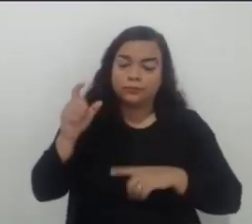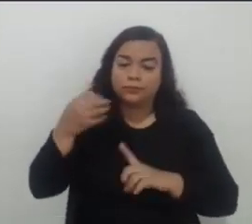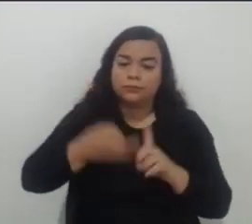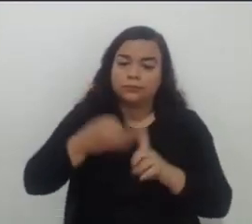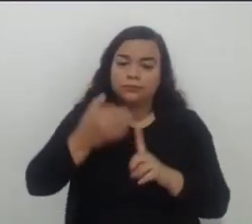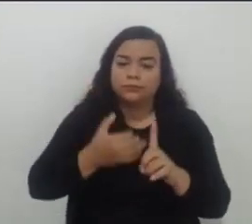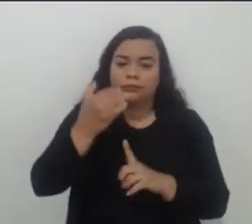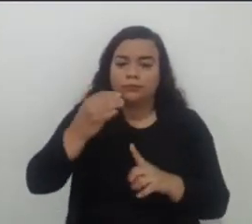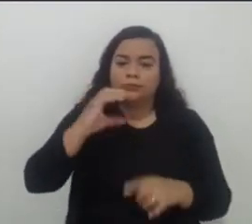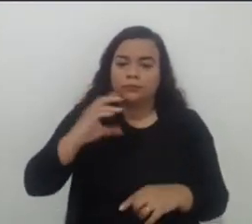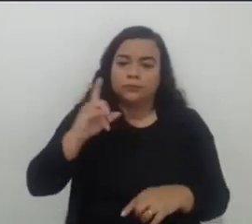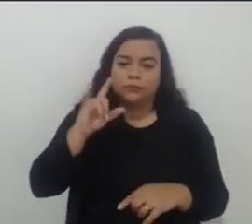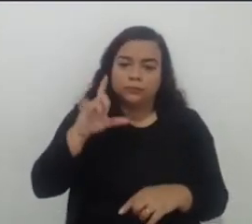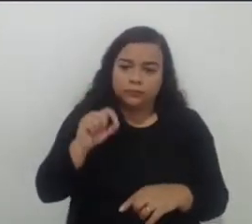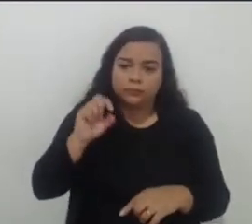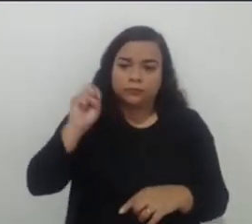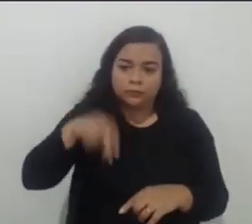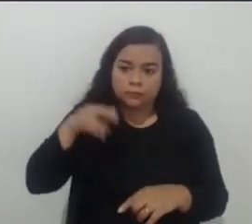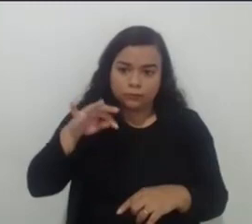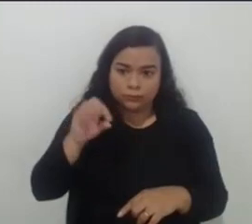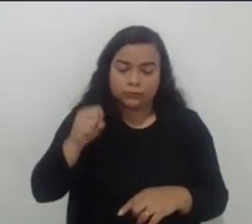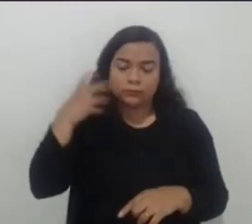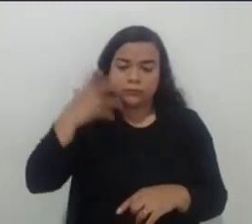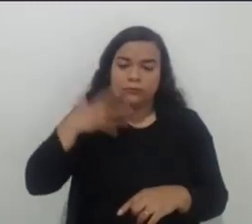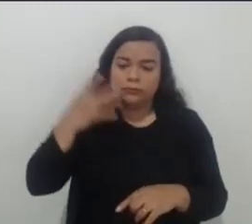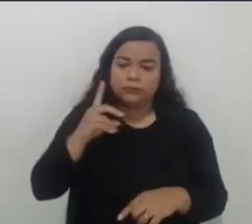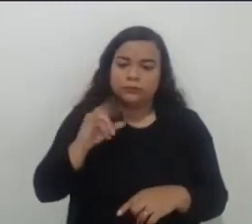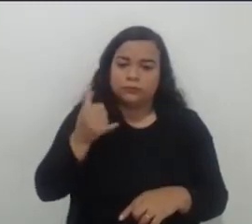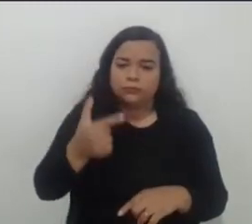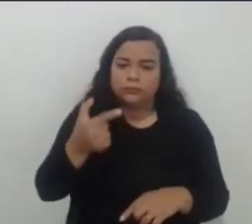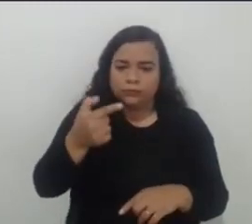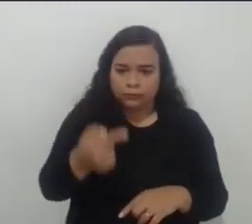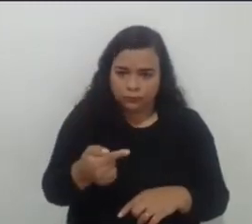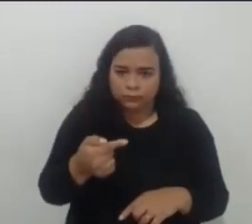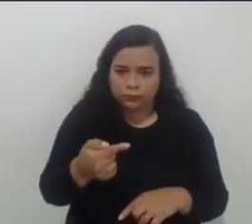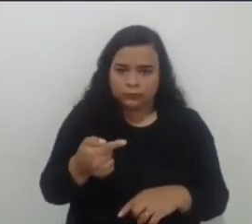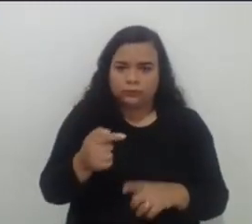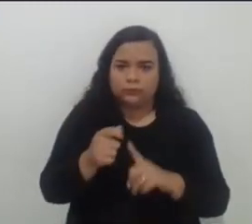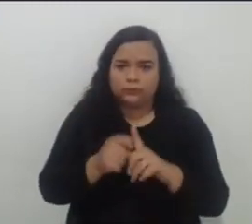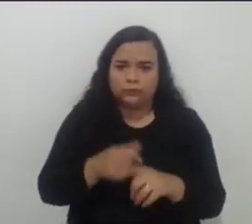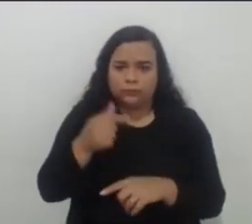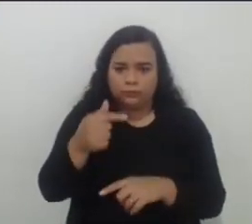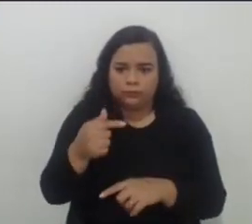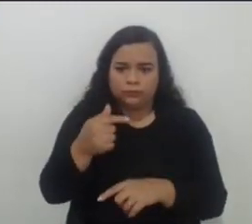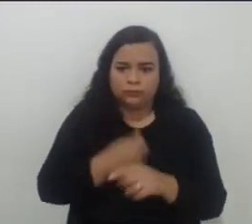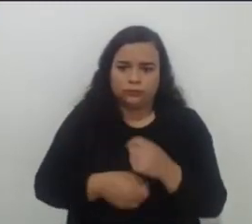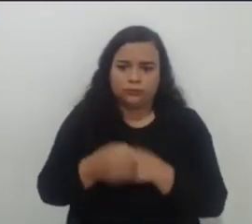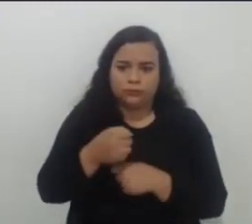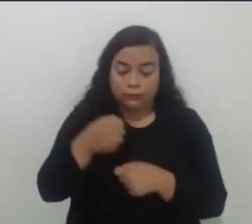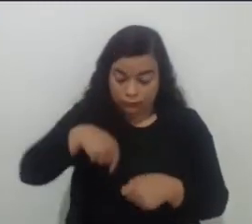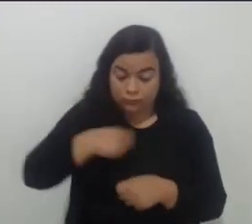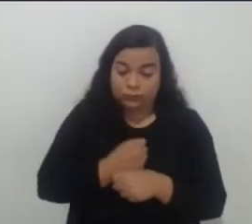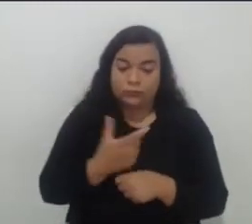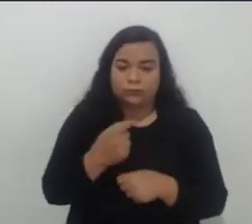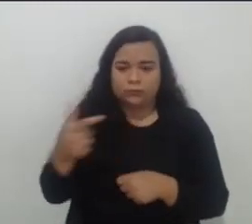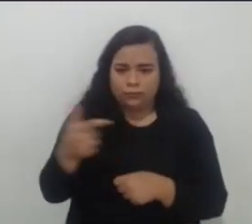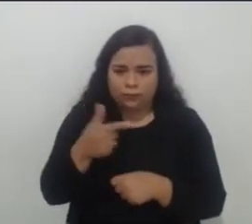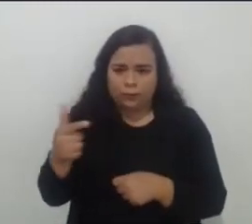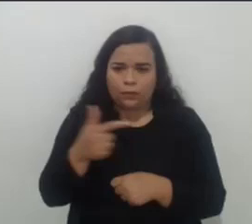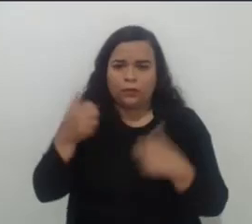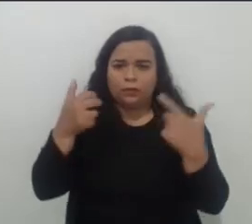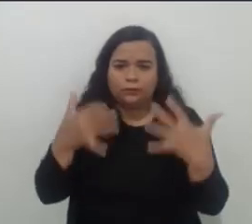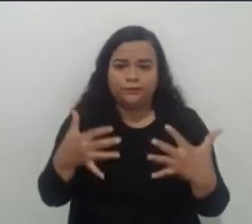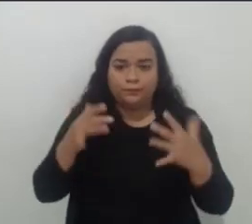sessão plenária do dia 27/7/22, aspiando, a ação rescisória é o momento de